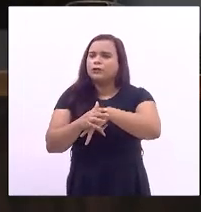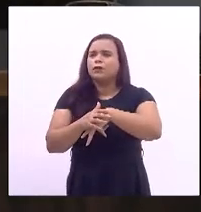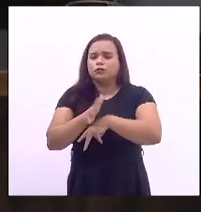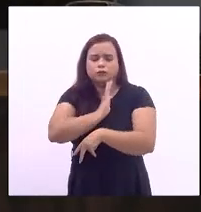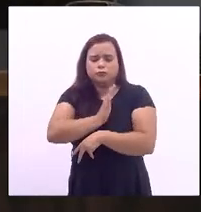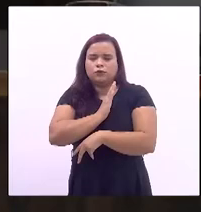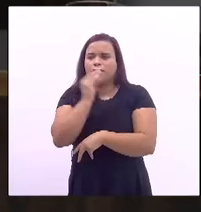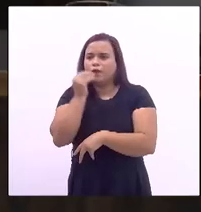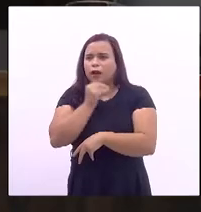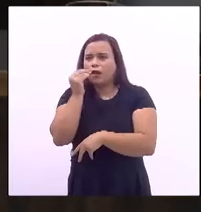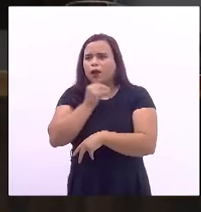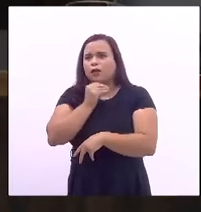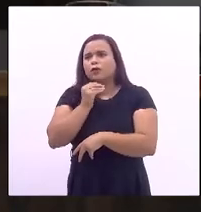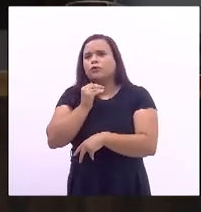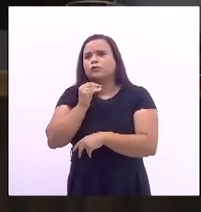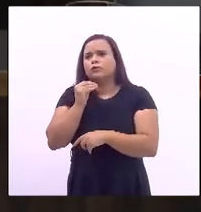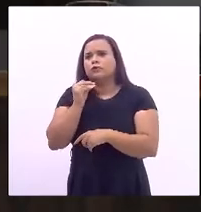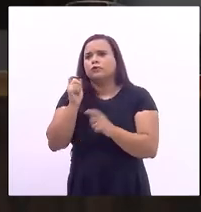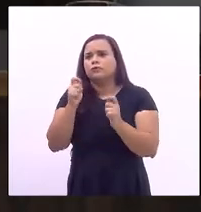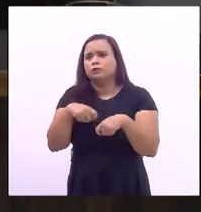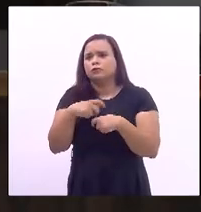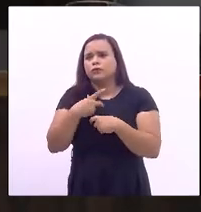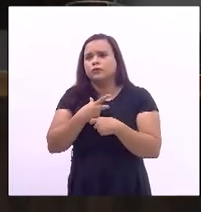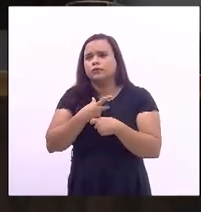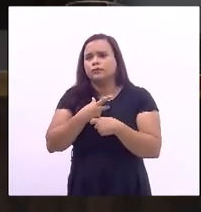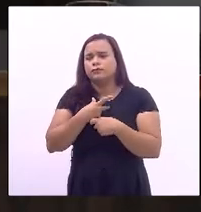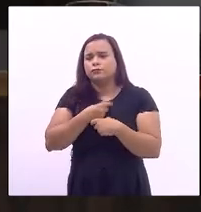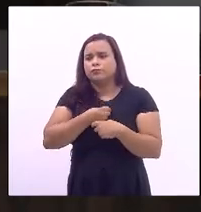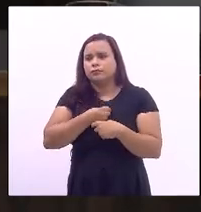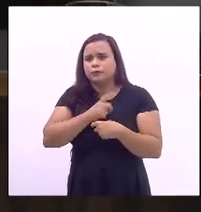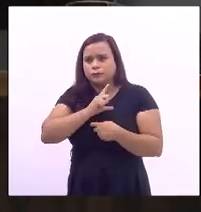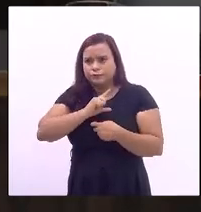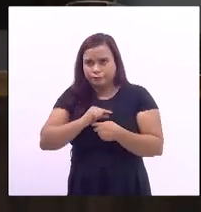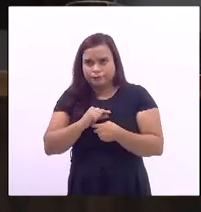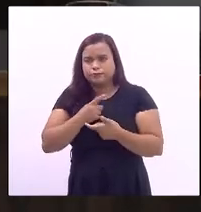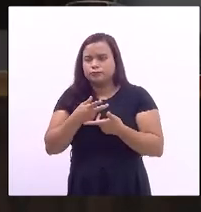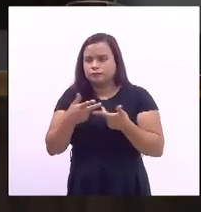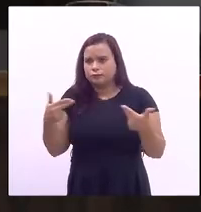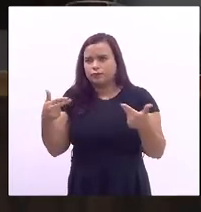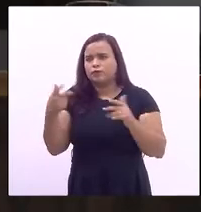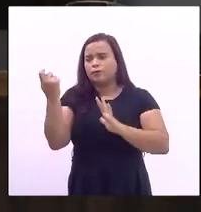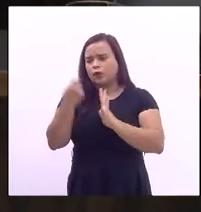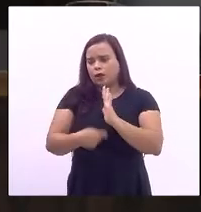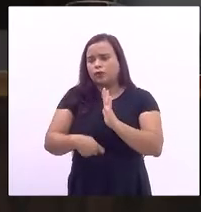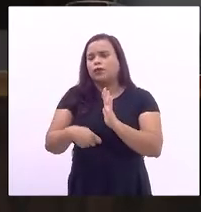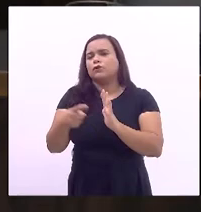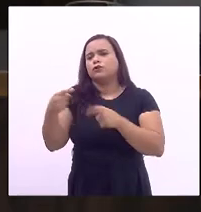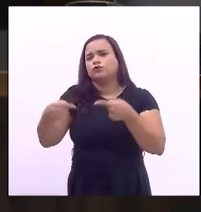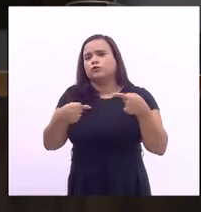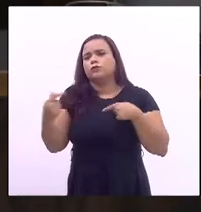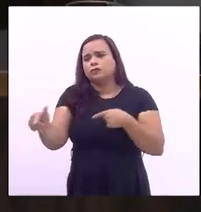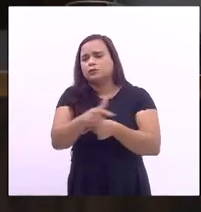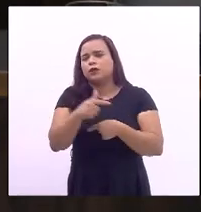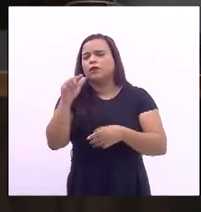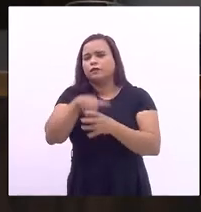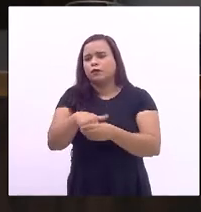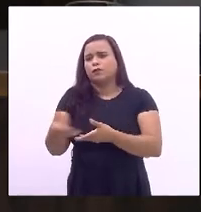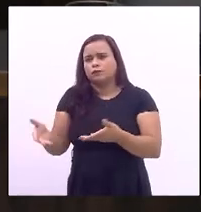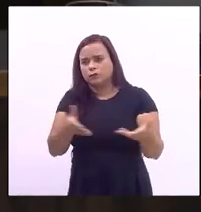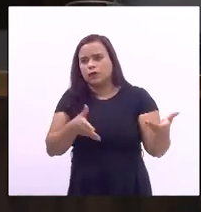fração de ejeção reduzida a partir da nota técnica em discussão não havendo Quem Queira discutir essa real da discussão e votação